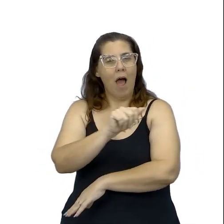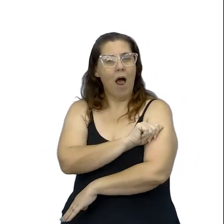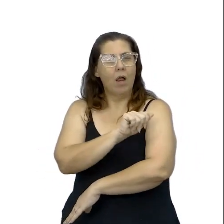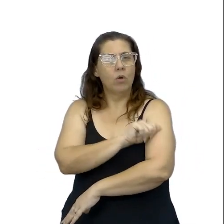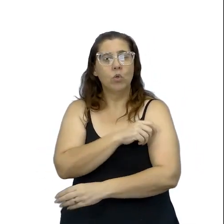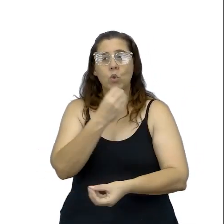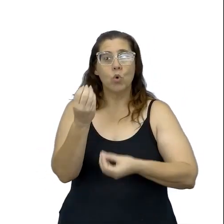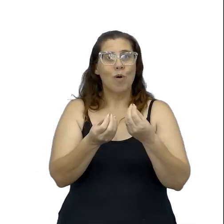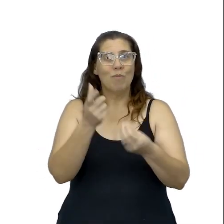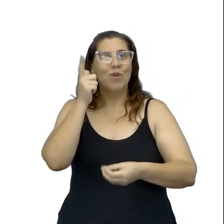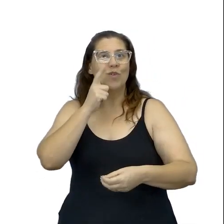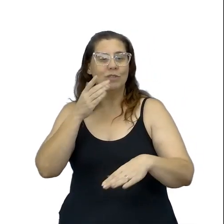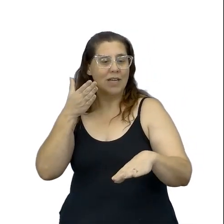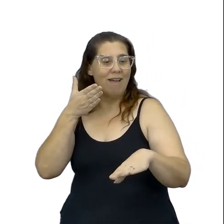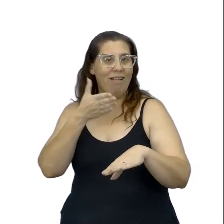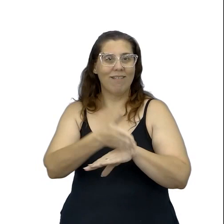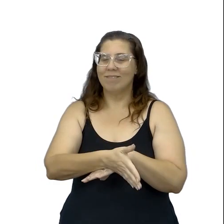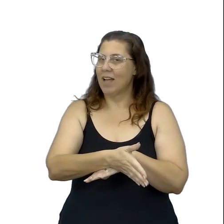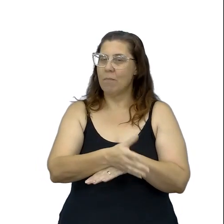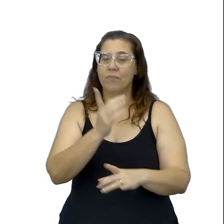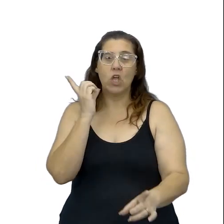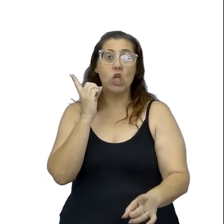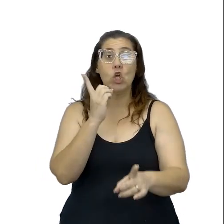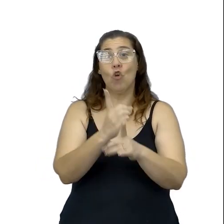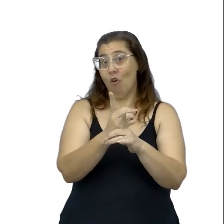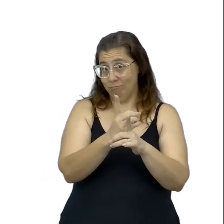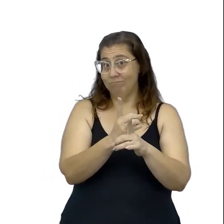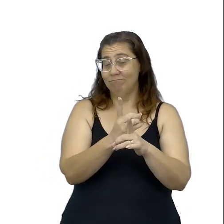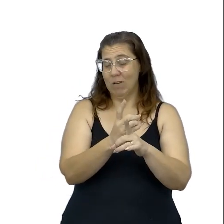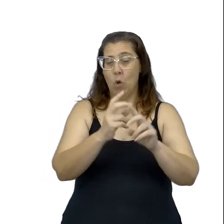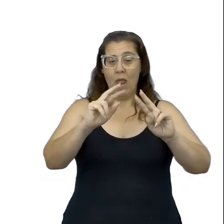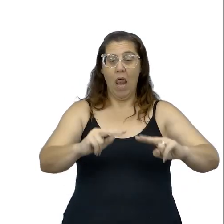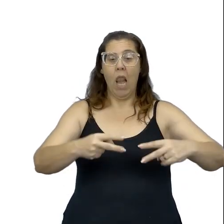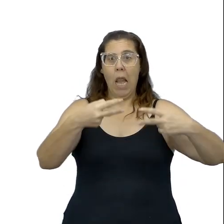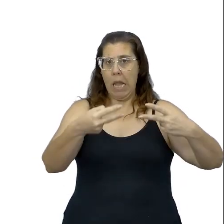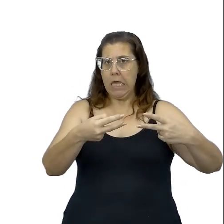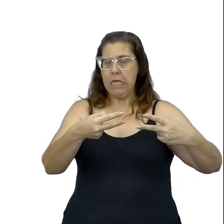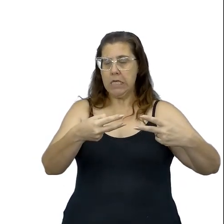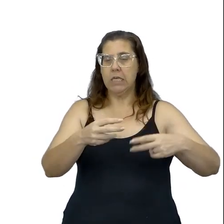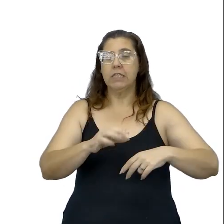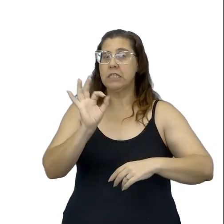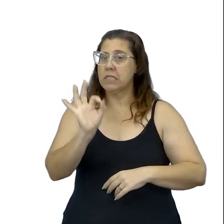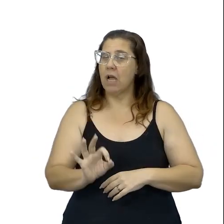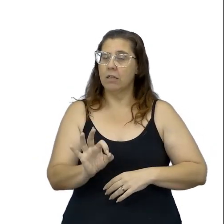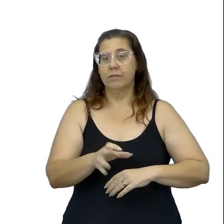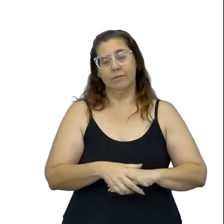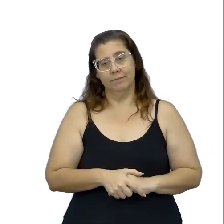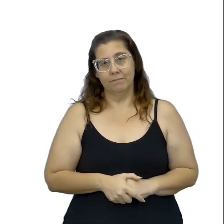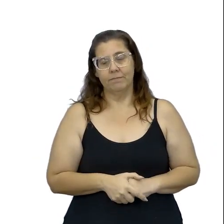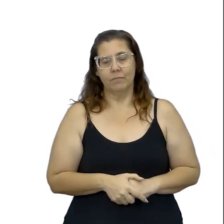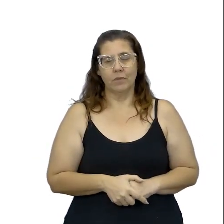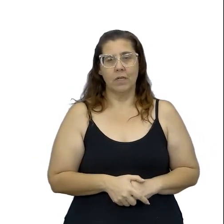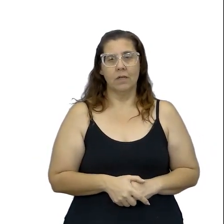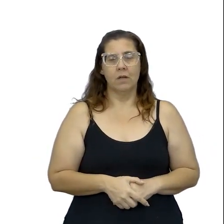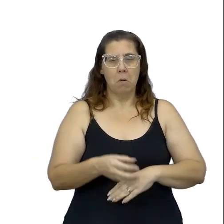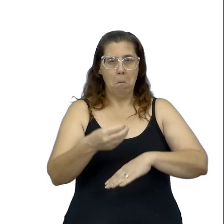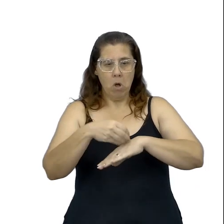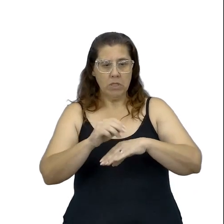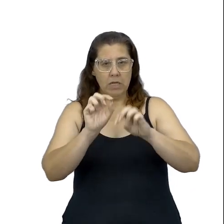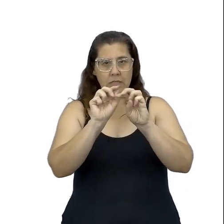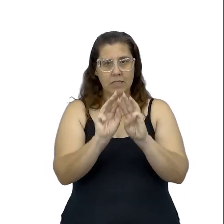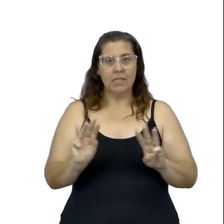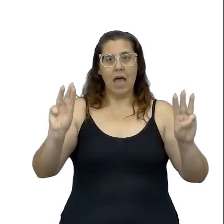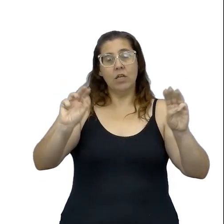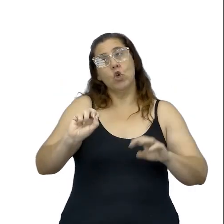como acessar essas fontes impressas confiáveis para realizar as pesquisas, indicar sites ou